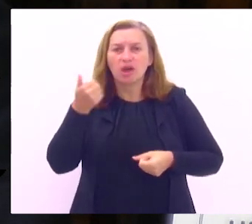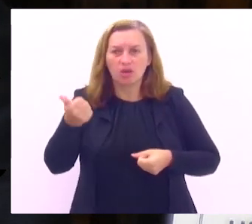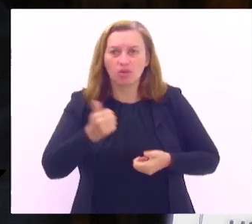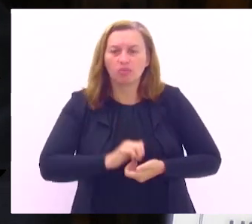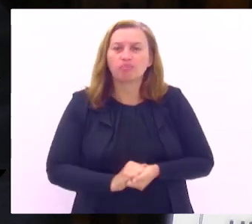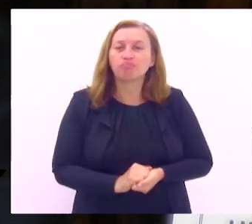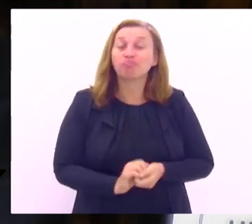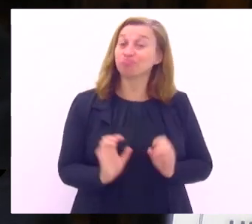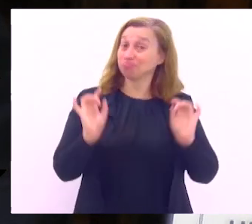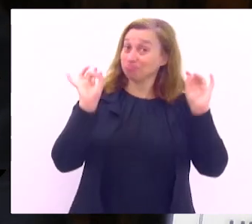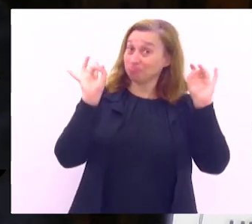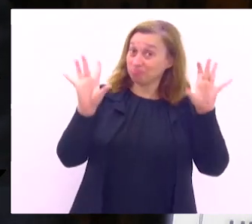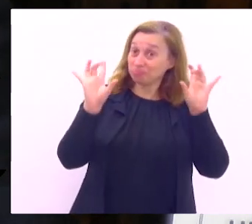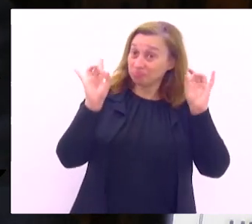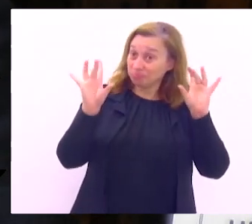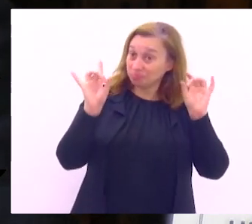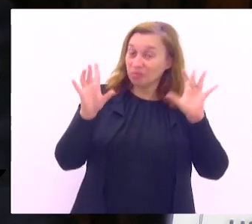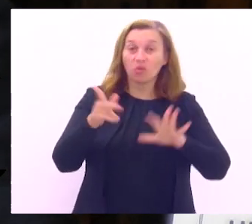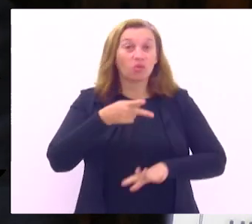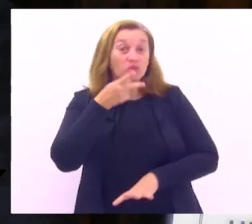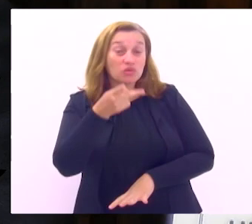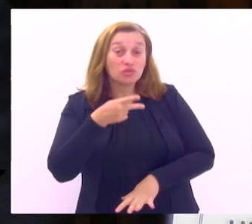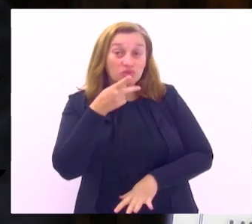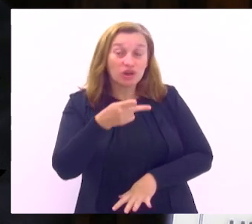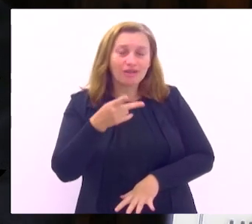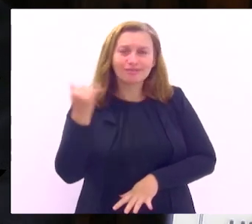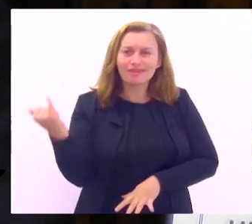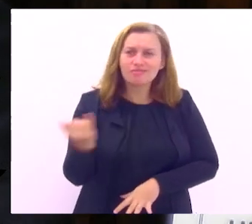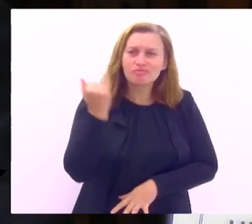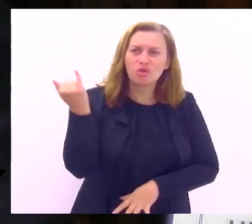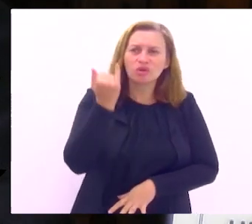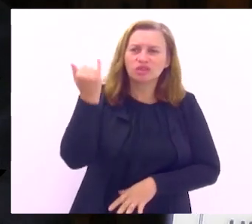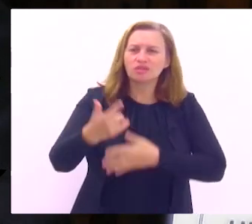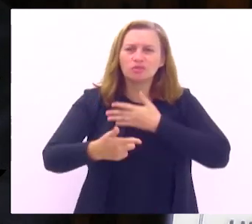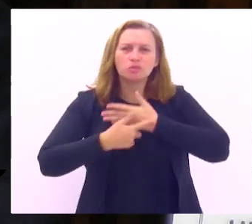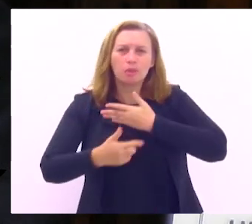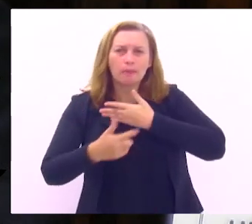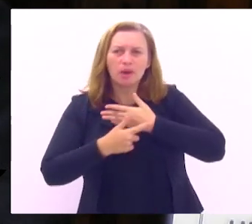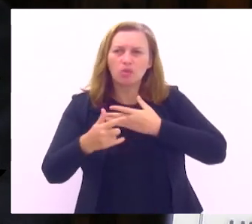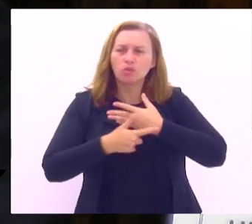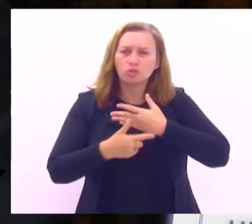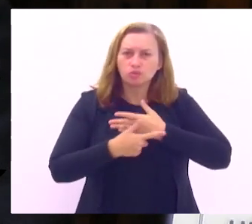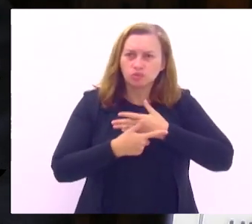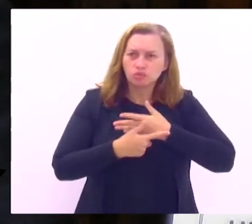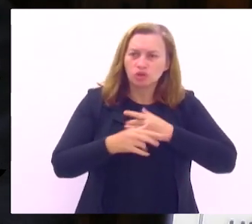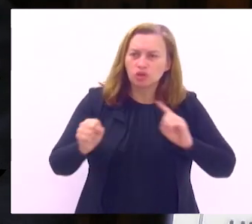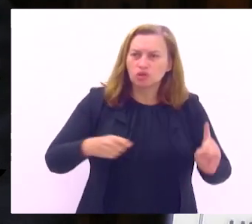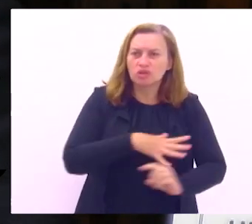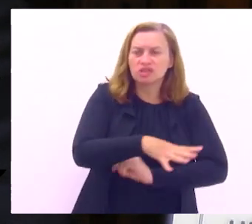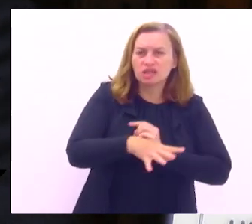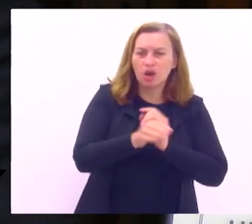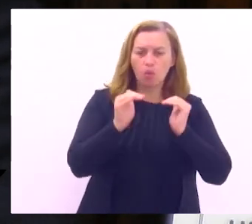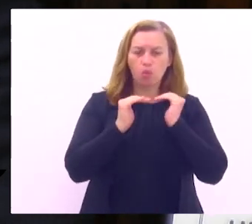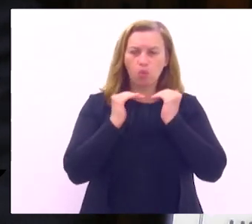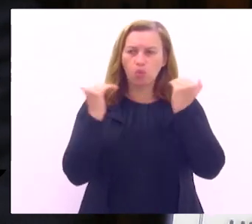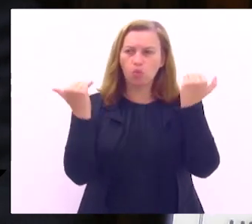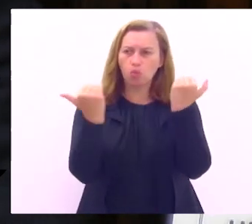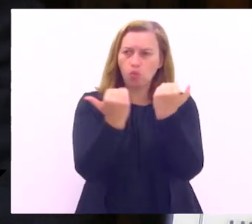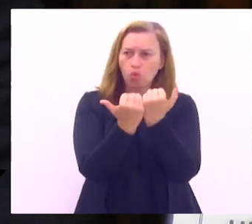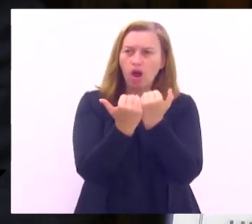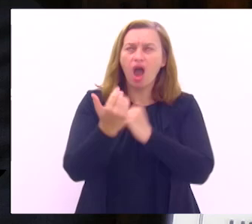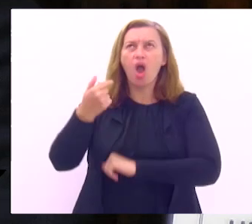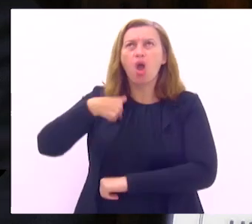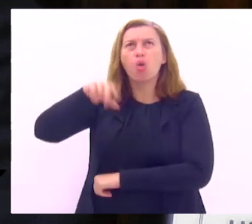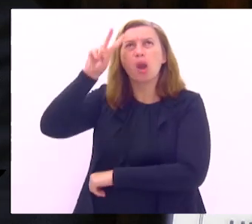Em especial, quando se fala da importância do papel social do Célio de Barros, eu